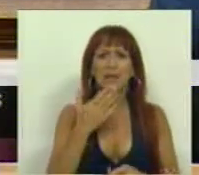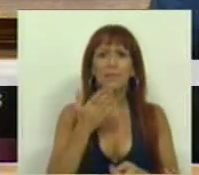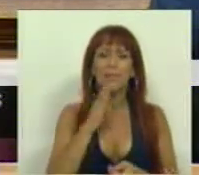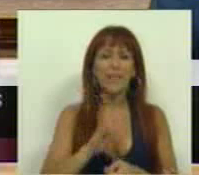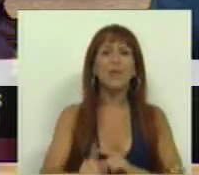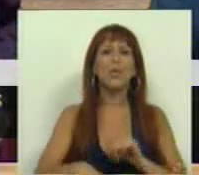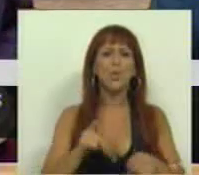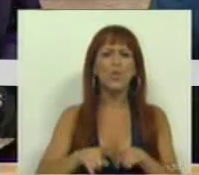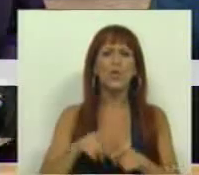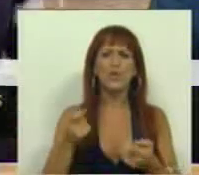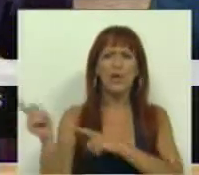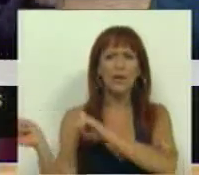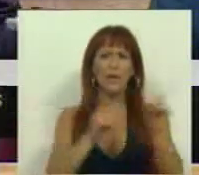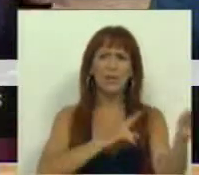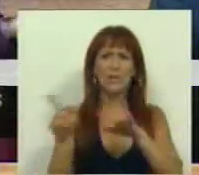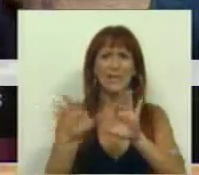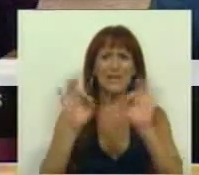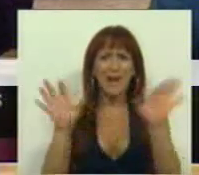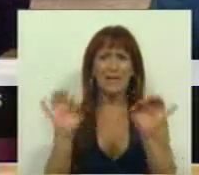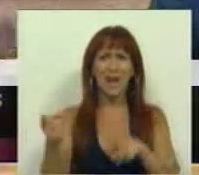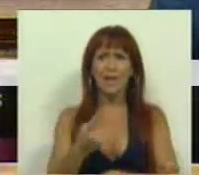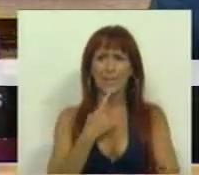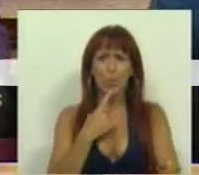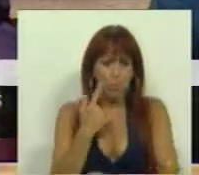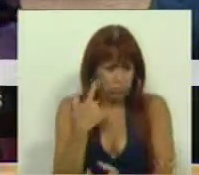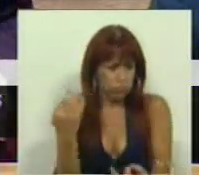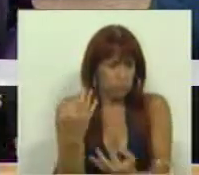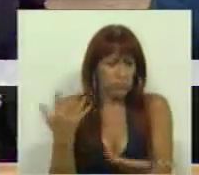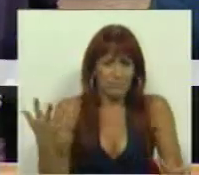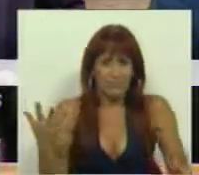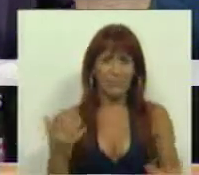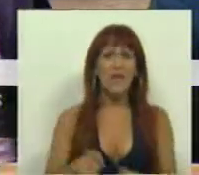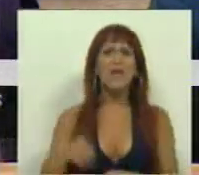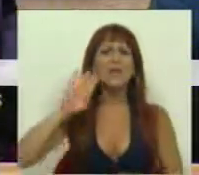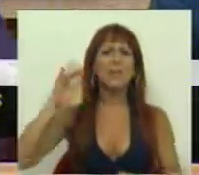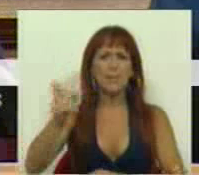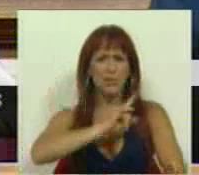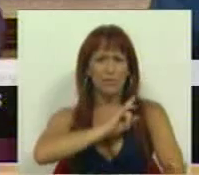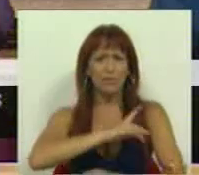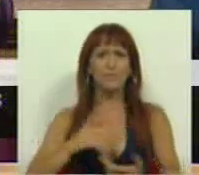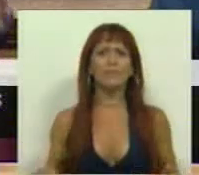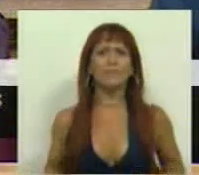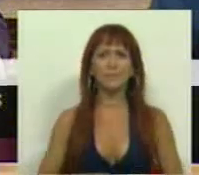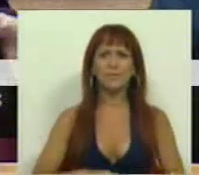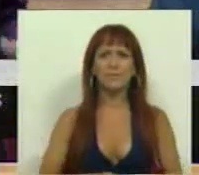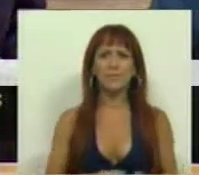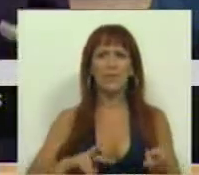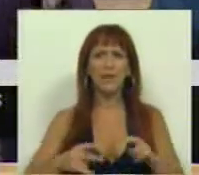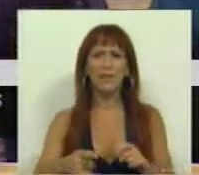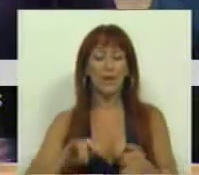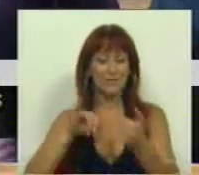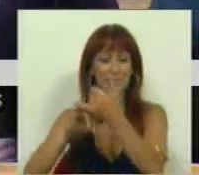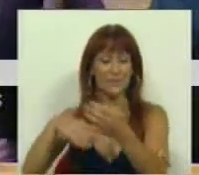também no que se refere aos Transportes como é de mais Evidente sabemos que as privatizações as concessões a